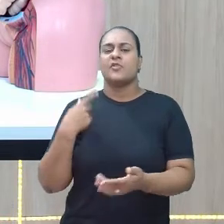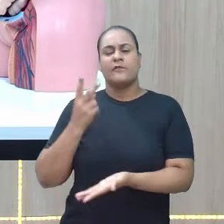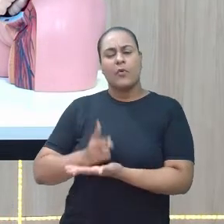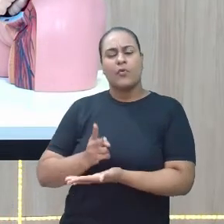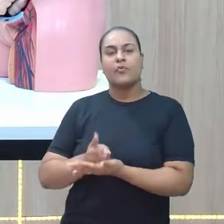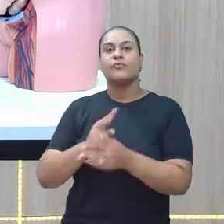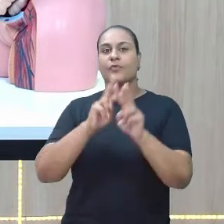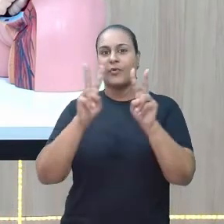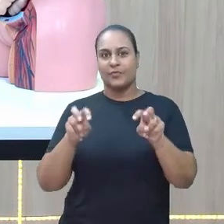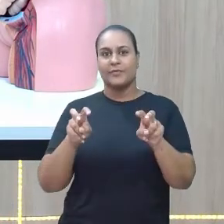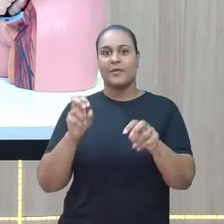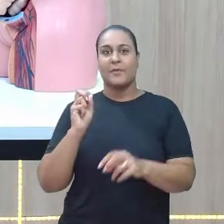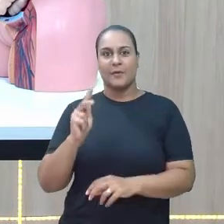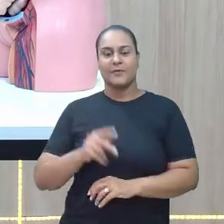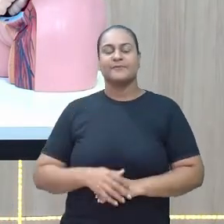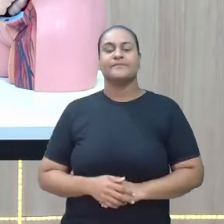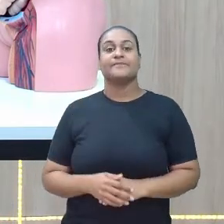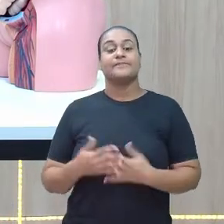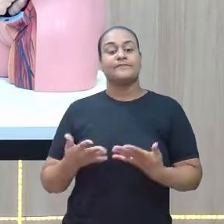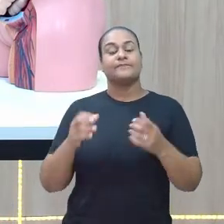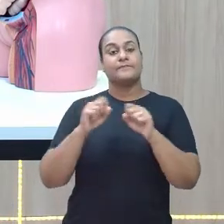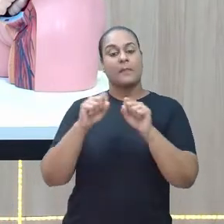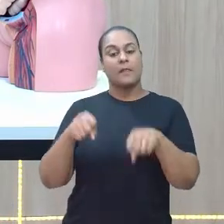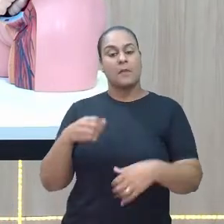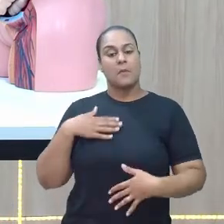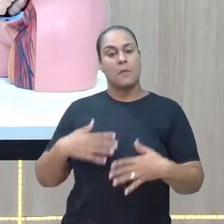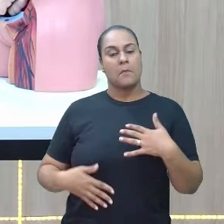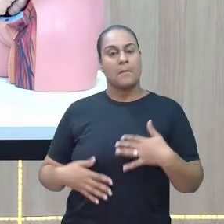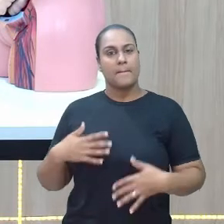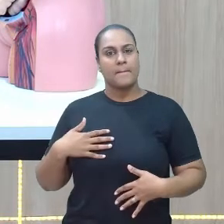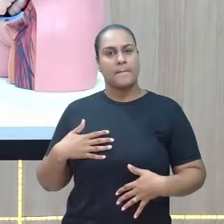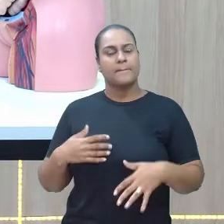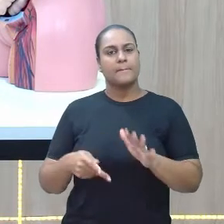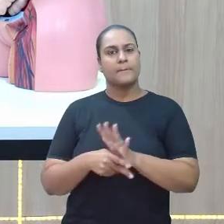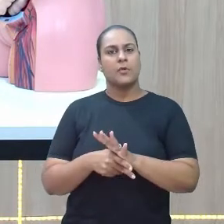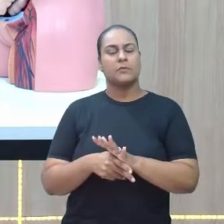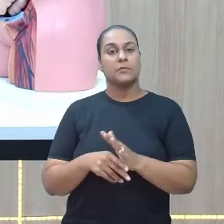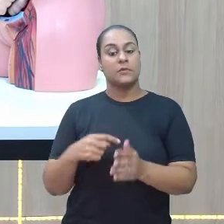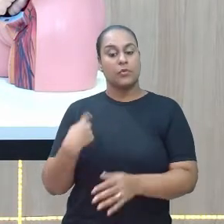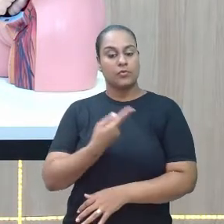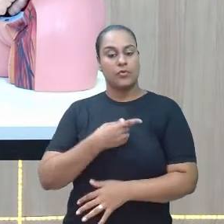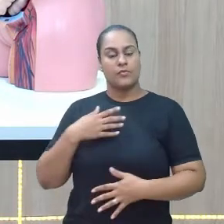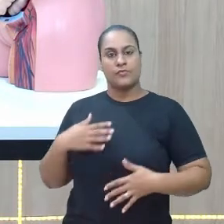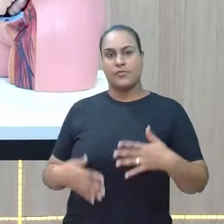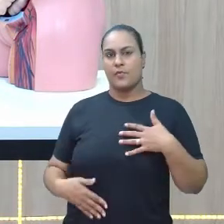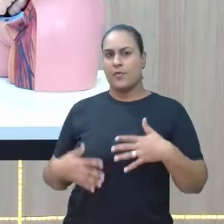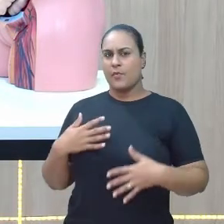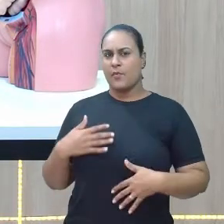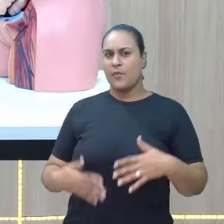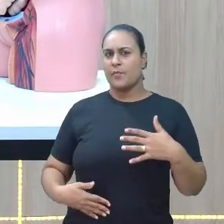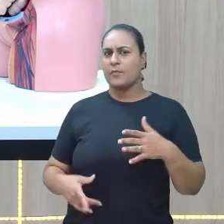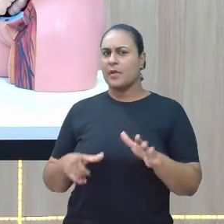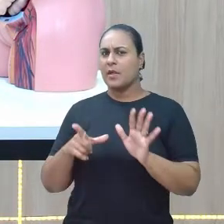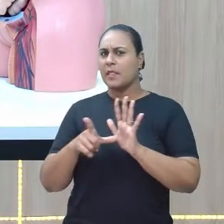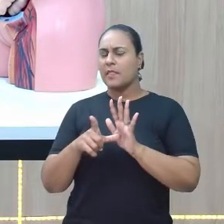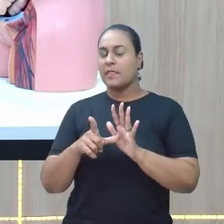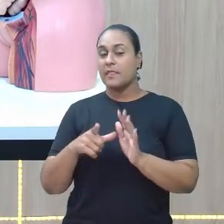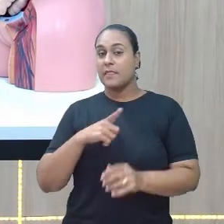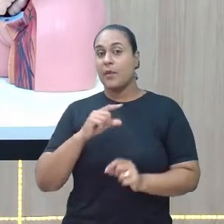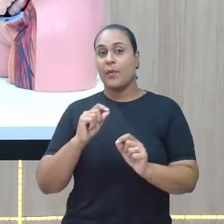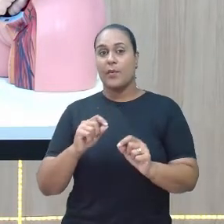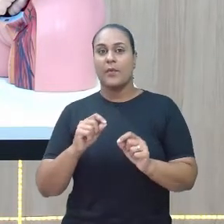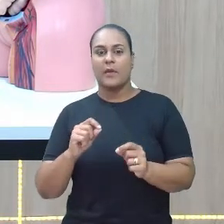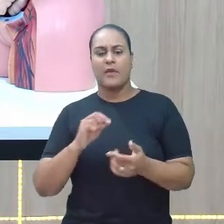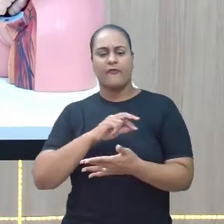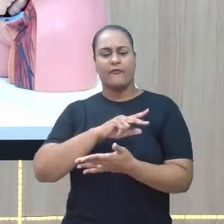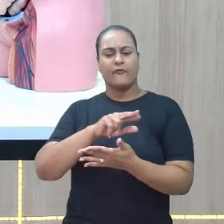os sistemas. Então, vamos ver os sistemas do corpo humano. O nosso corpo humano ele é formado por vários sistemas.